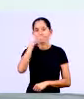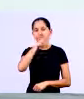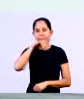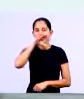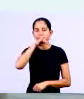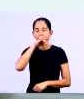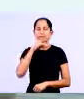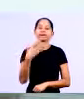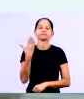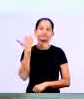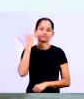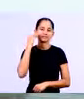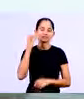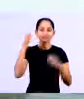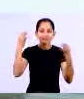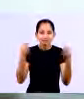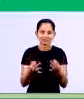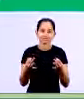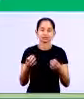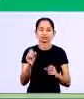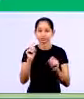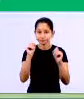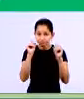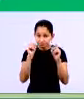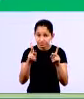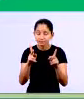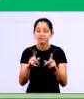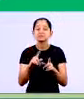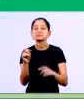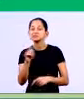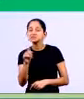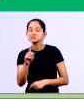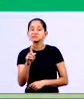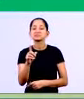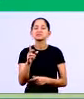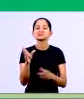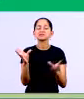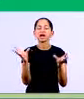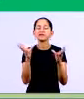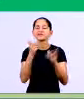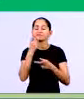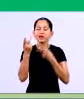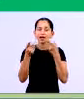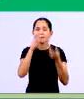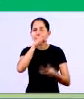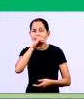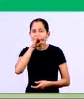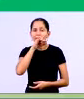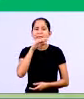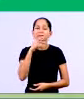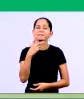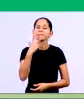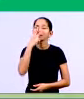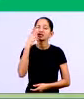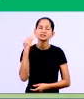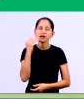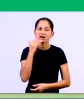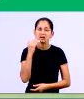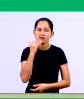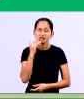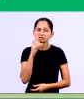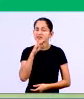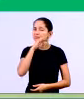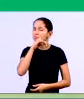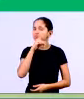diferença na sonoridade, certo? Senão ficaria antirreligioso e mimisaia. Então,